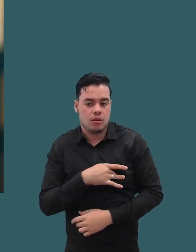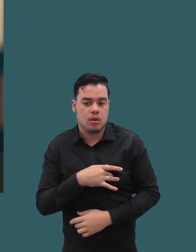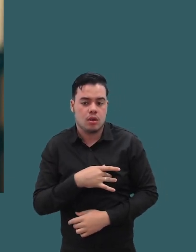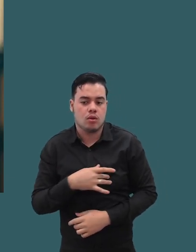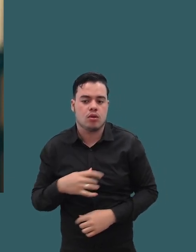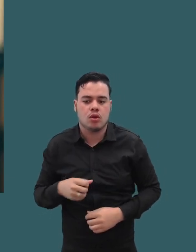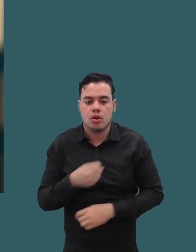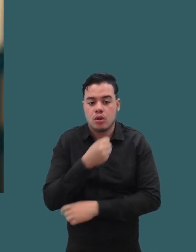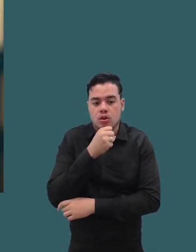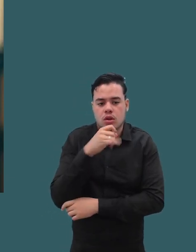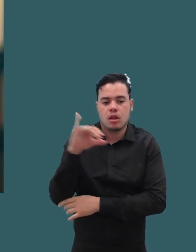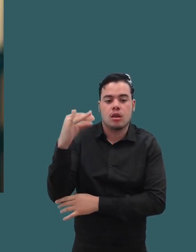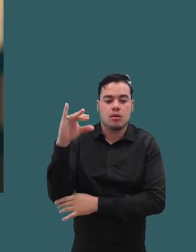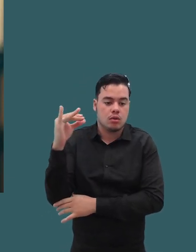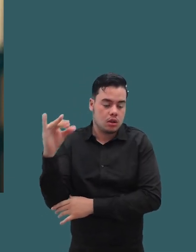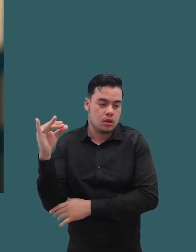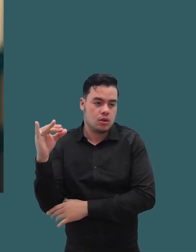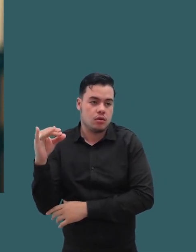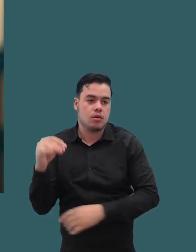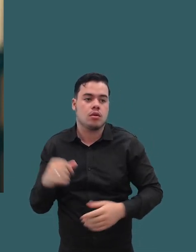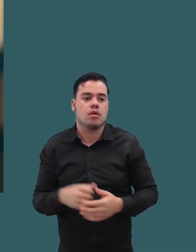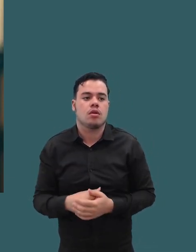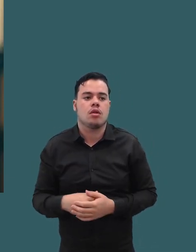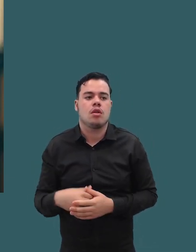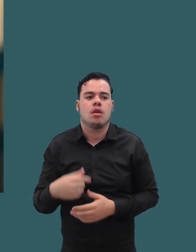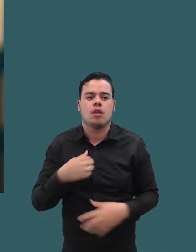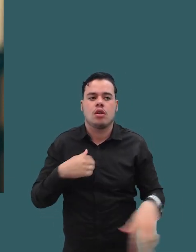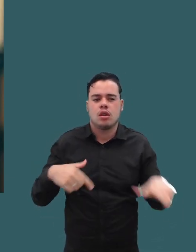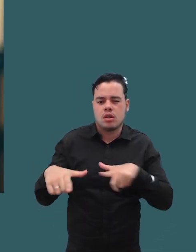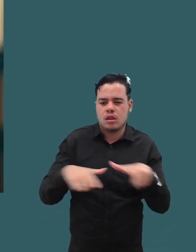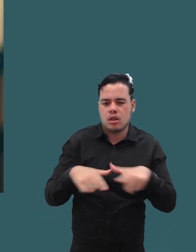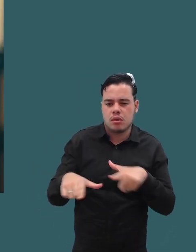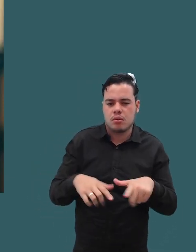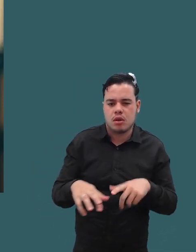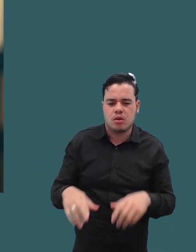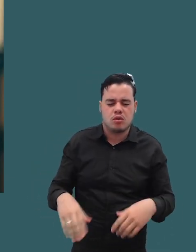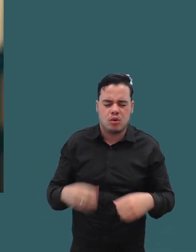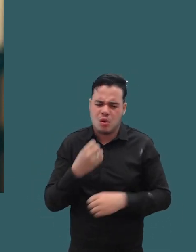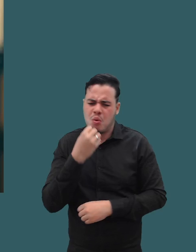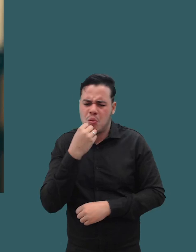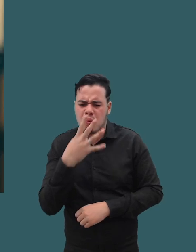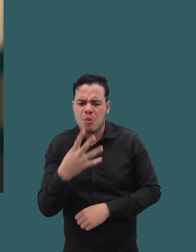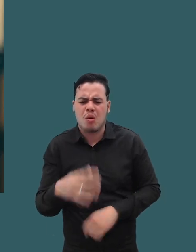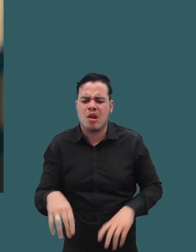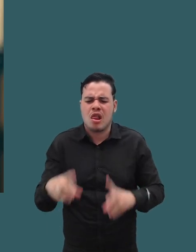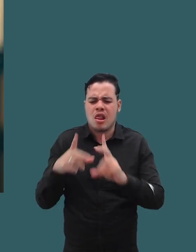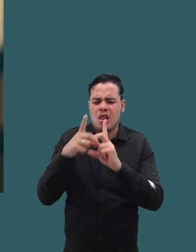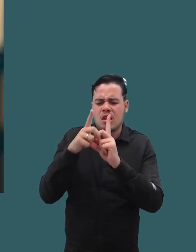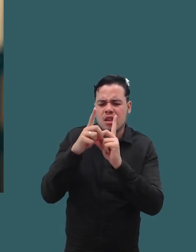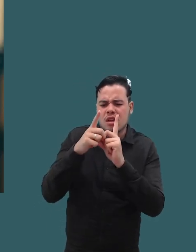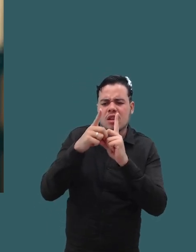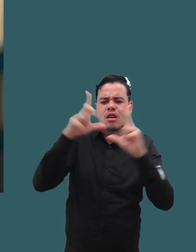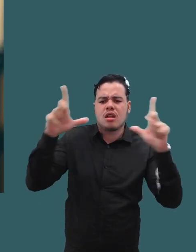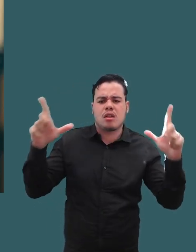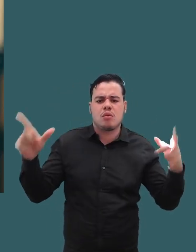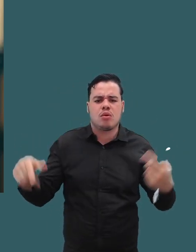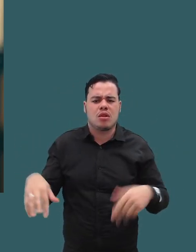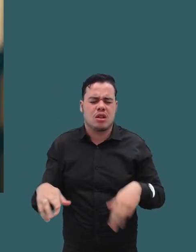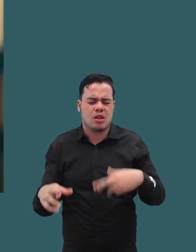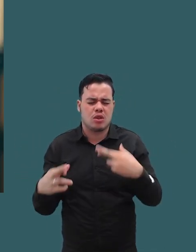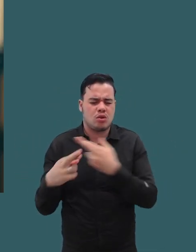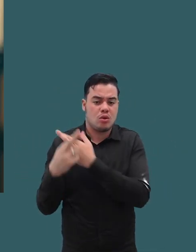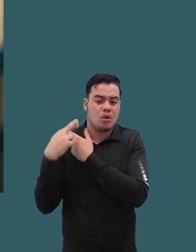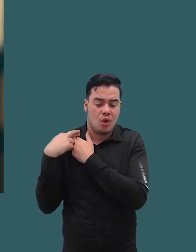certamente, quando trabalhados de maneira competente, democrática,